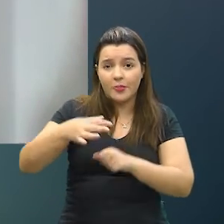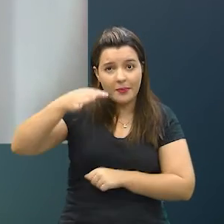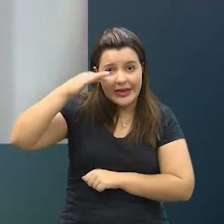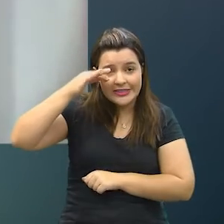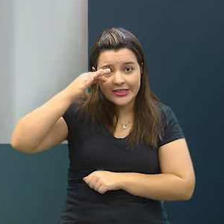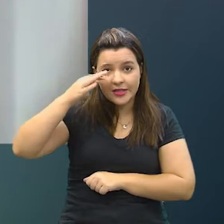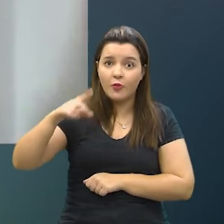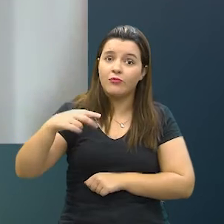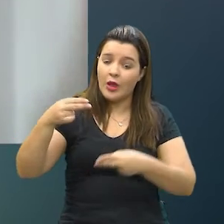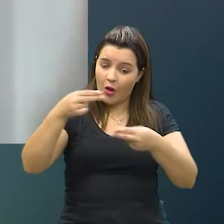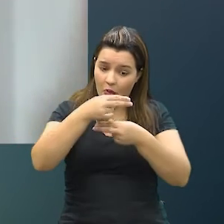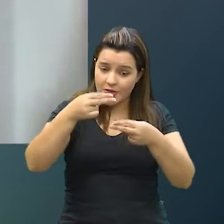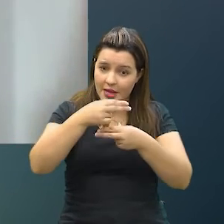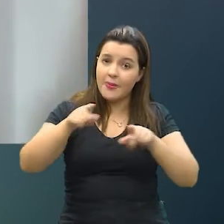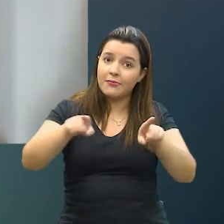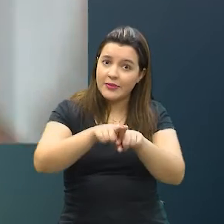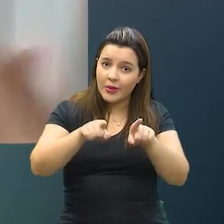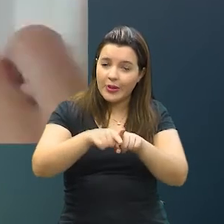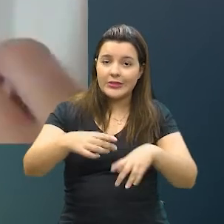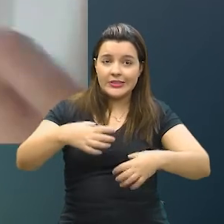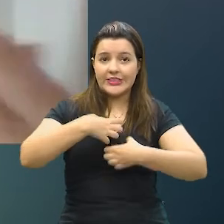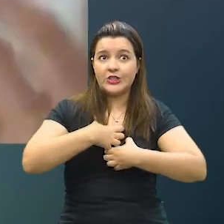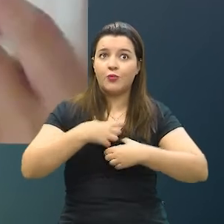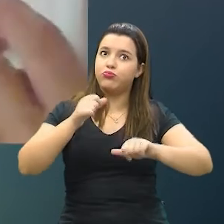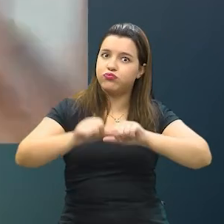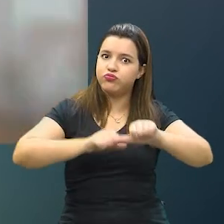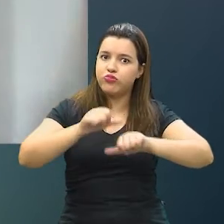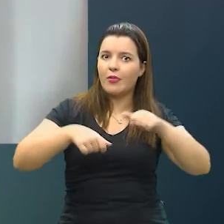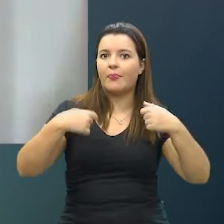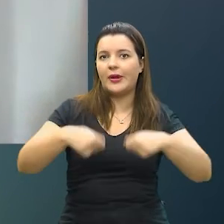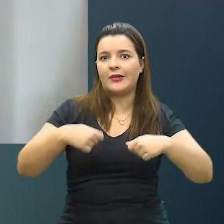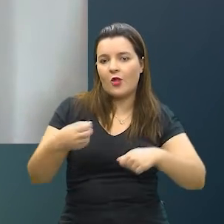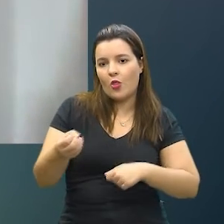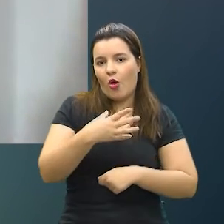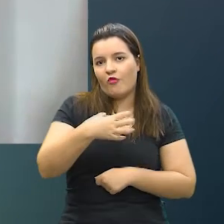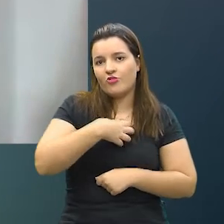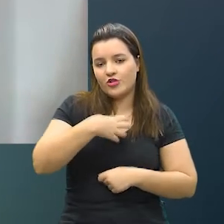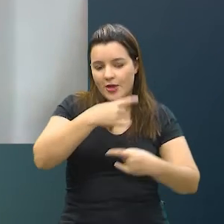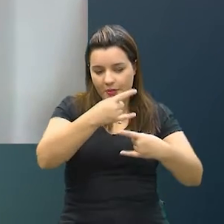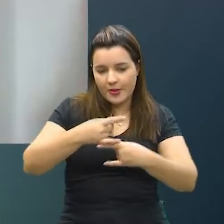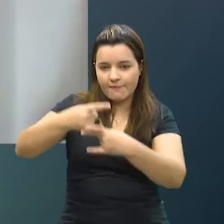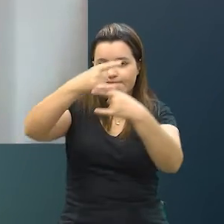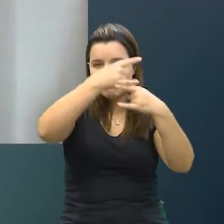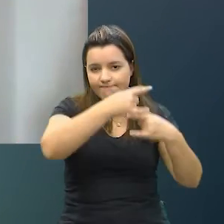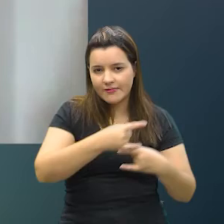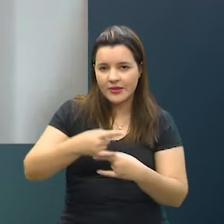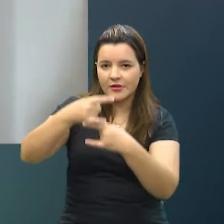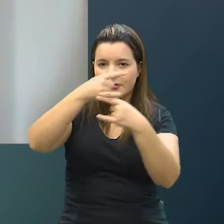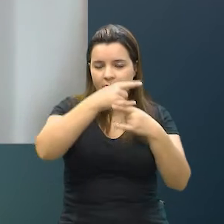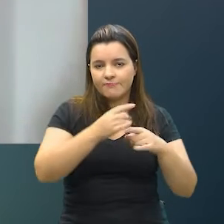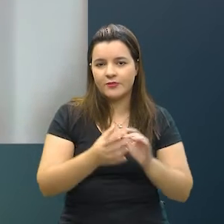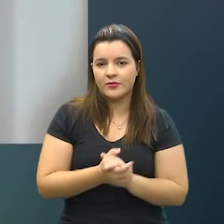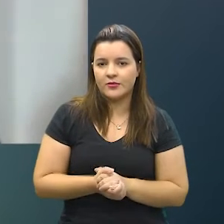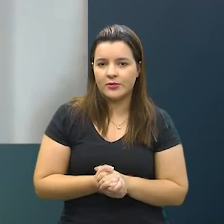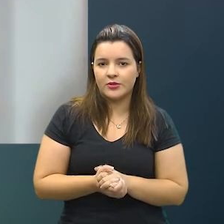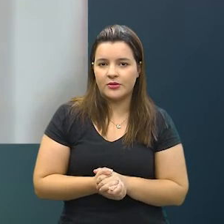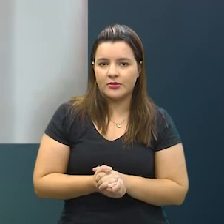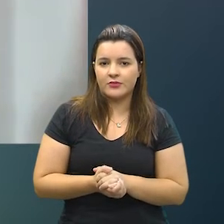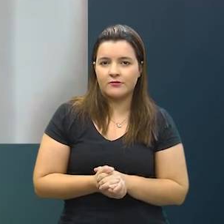também passamos por essa situação de ter que se readaptar rapidamente, né? No sentido de, poxa, como é que eu